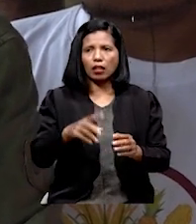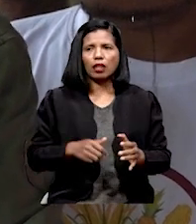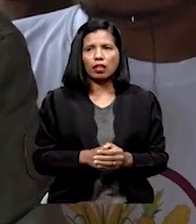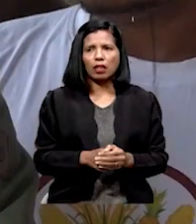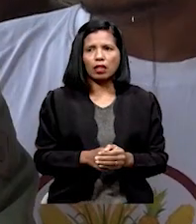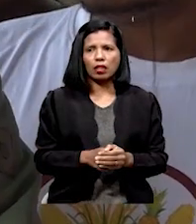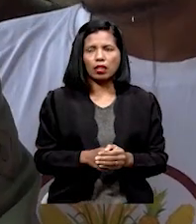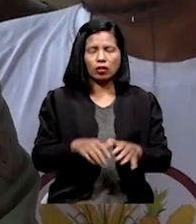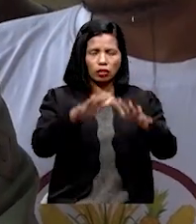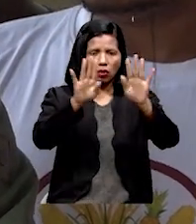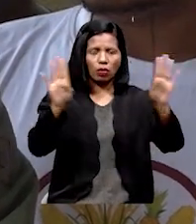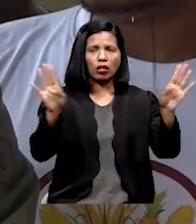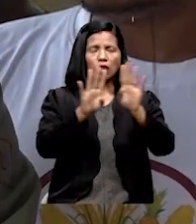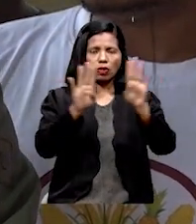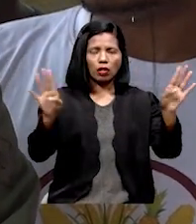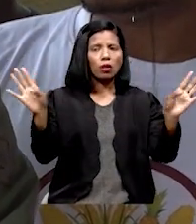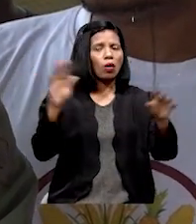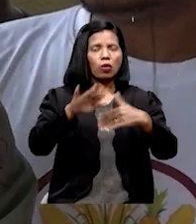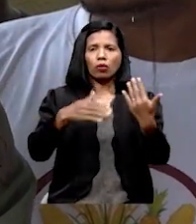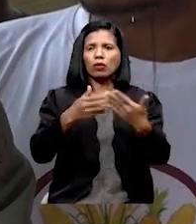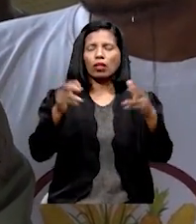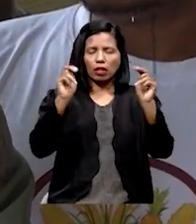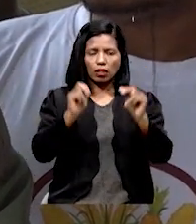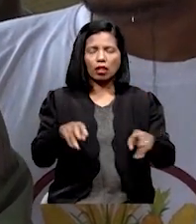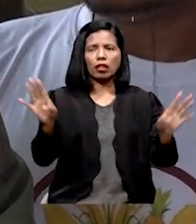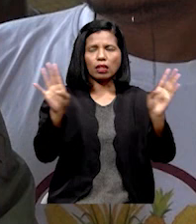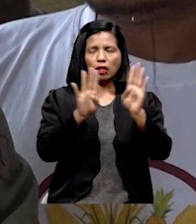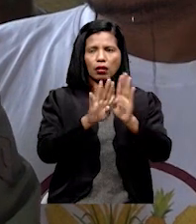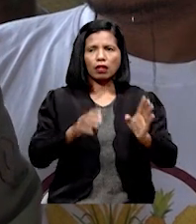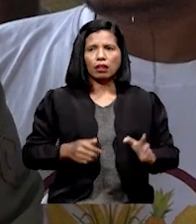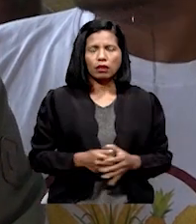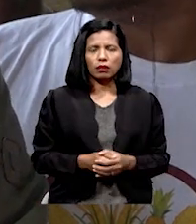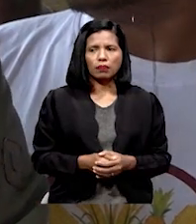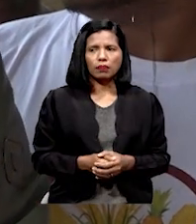tem tacatinho. Por isso, a bandida do hospital, e tu ancane